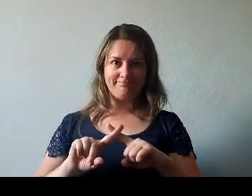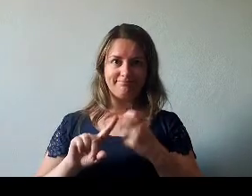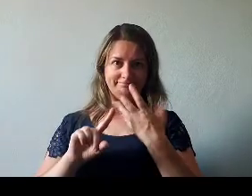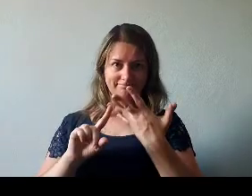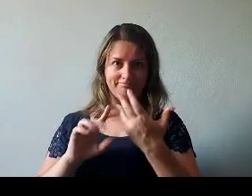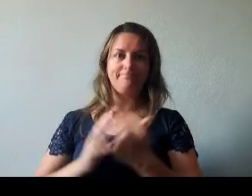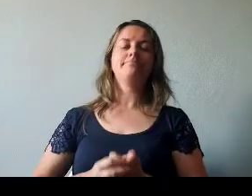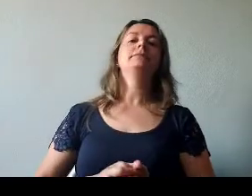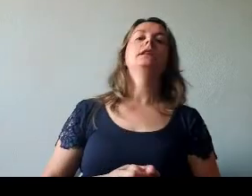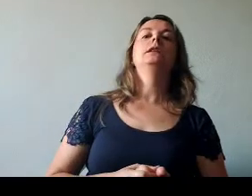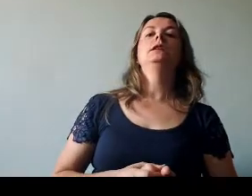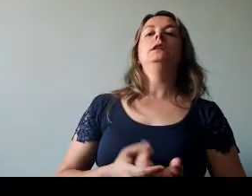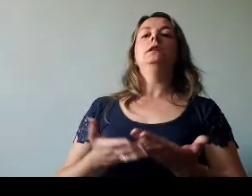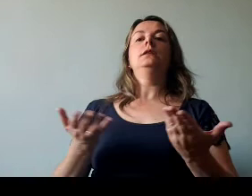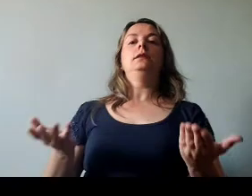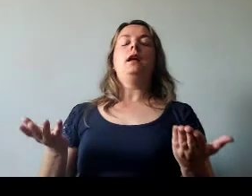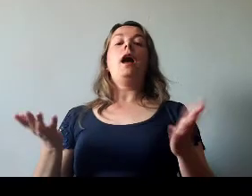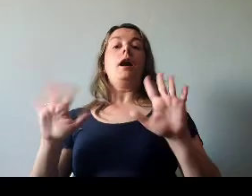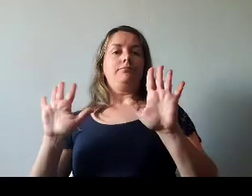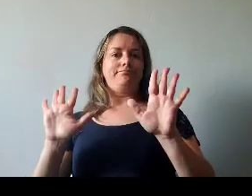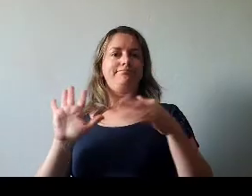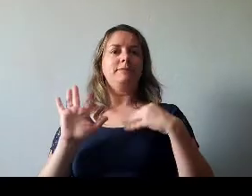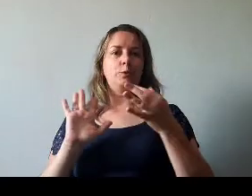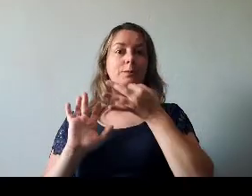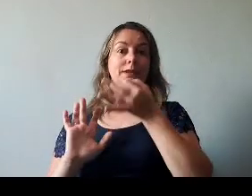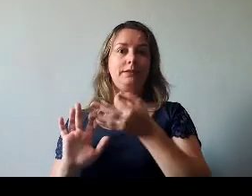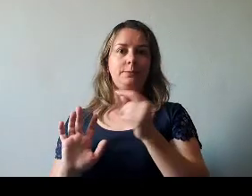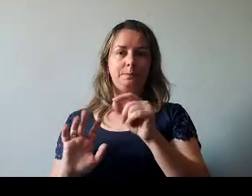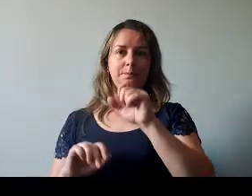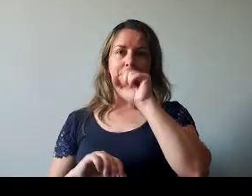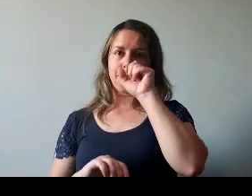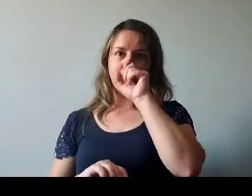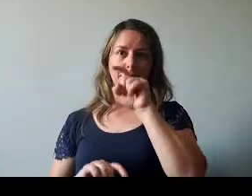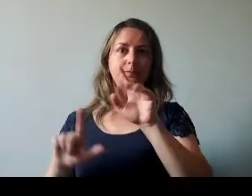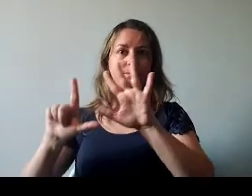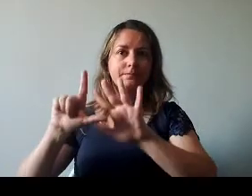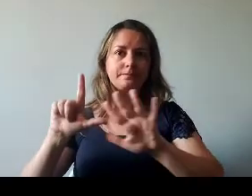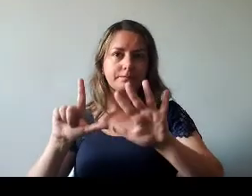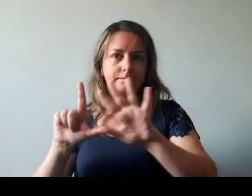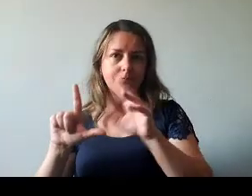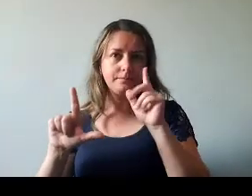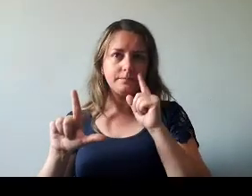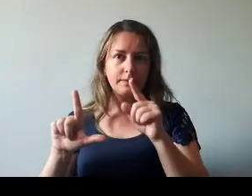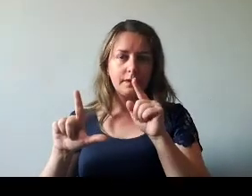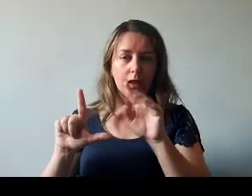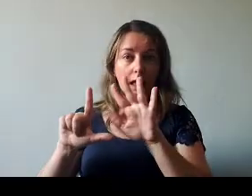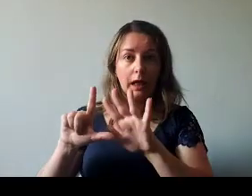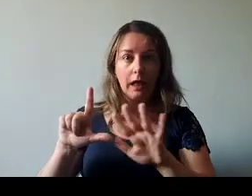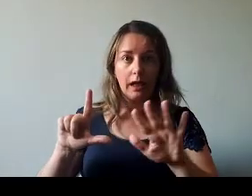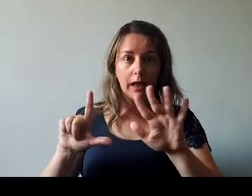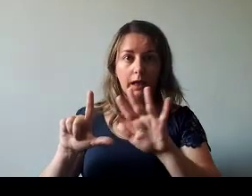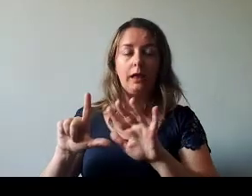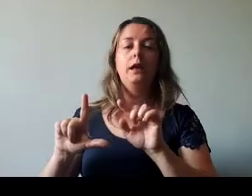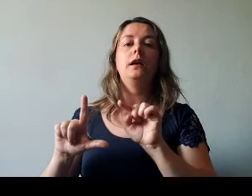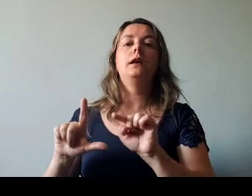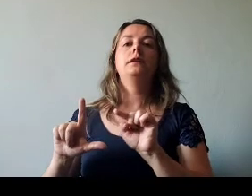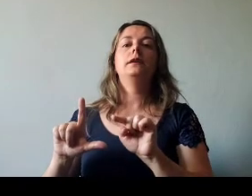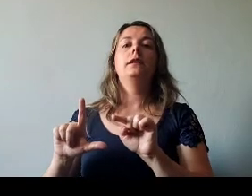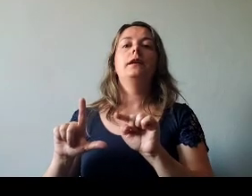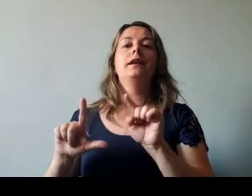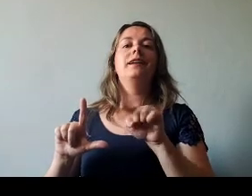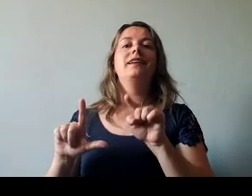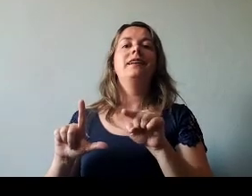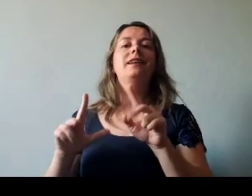Bom, deixa eu só comentar isso aqui. Essa área aqui é a área correspondente àquela distância